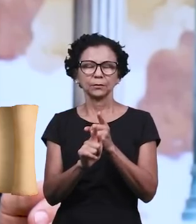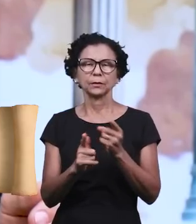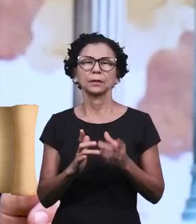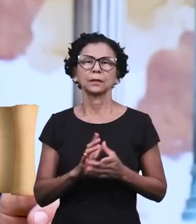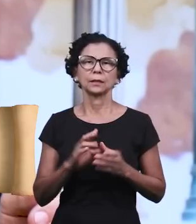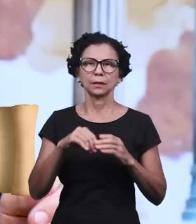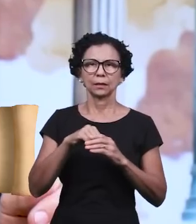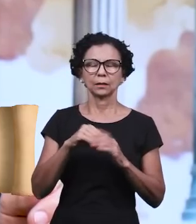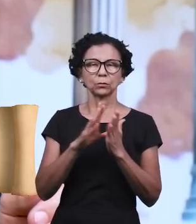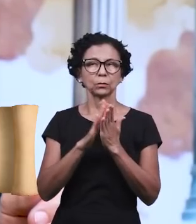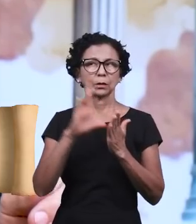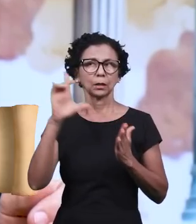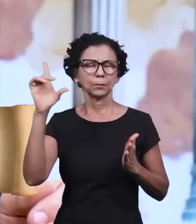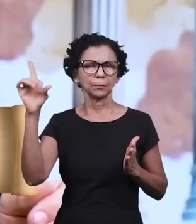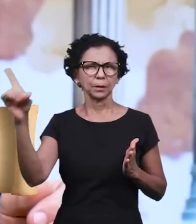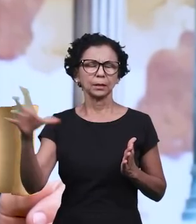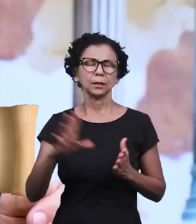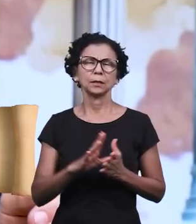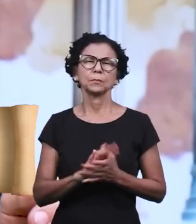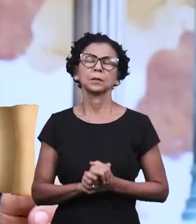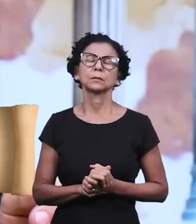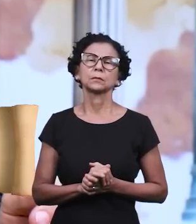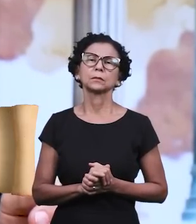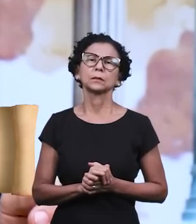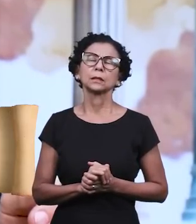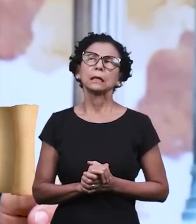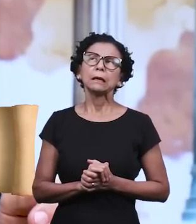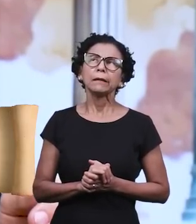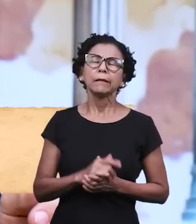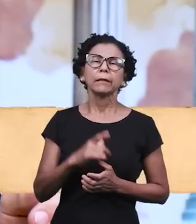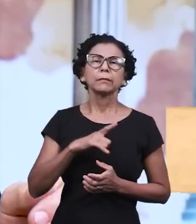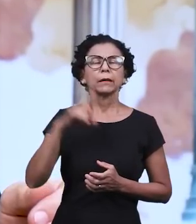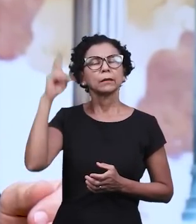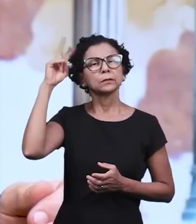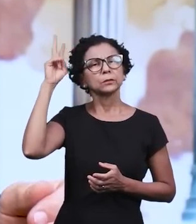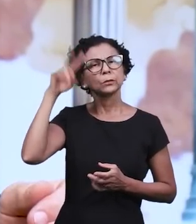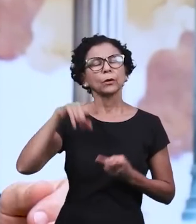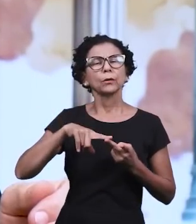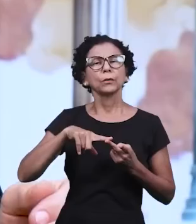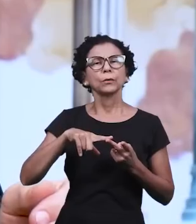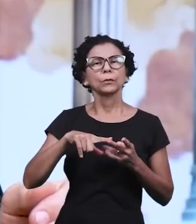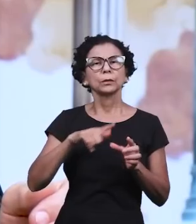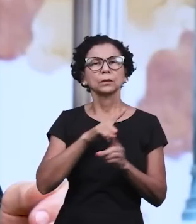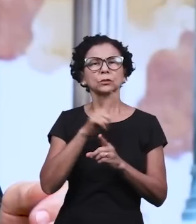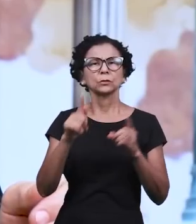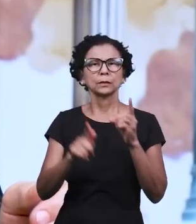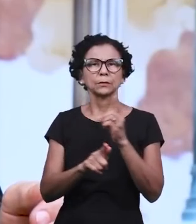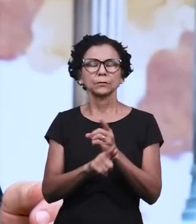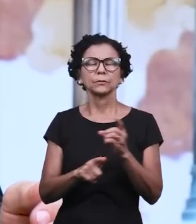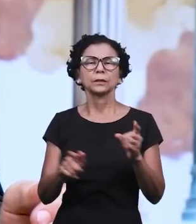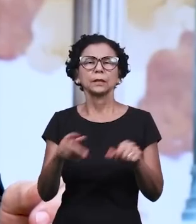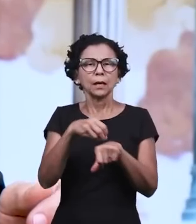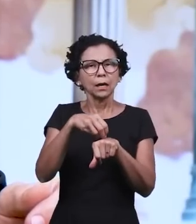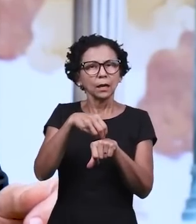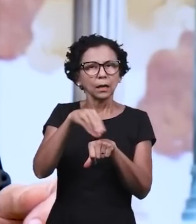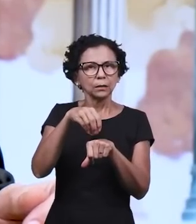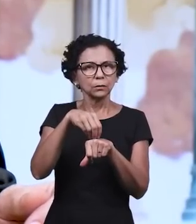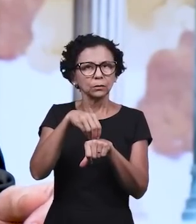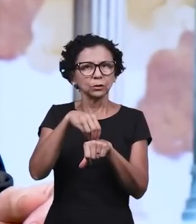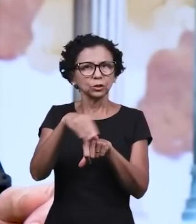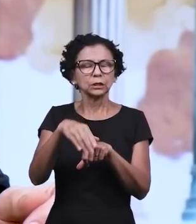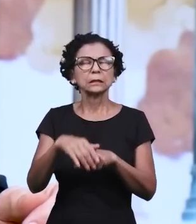envolve a história, a geografia, dentro disso arqueologia, também vamos falar em algum momento